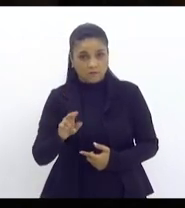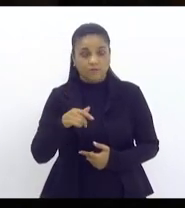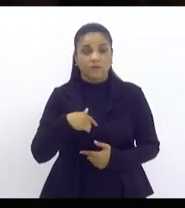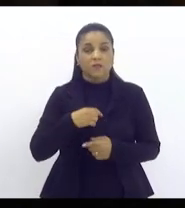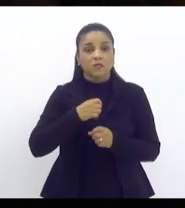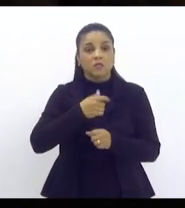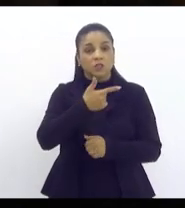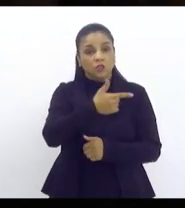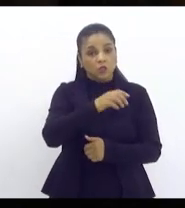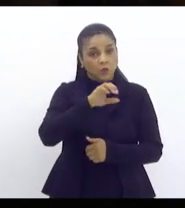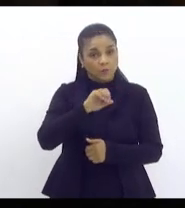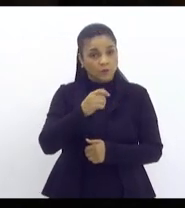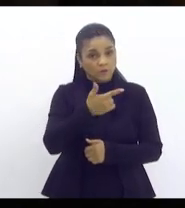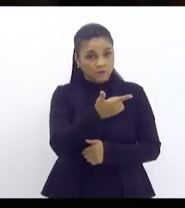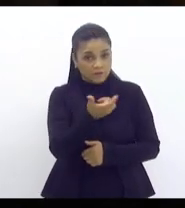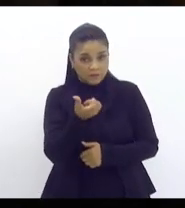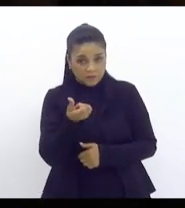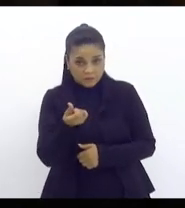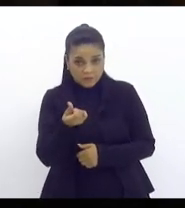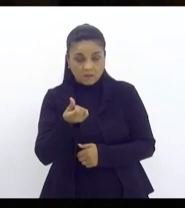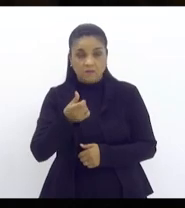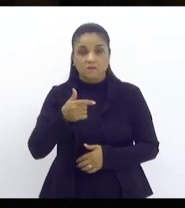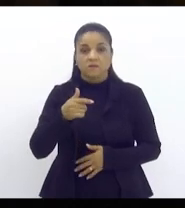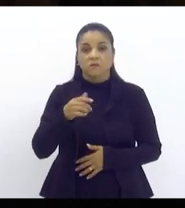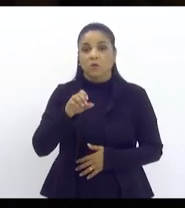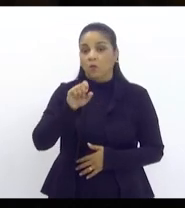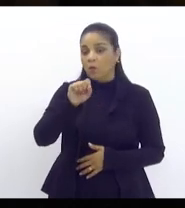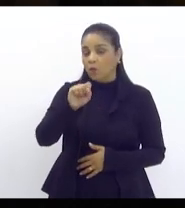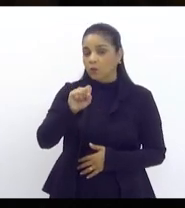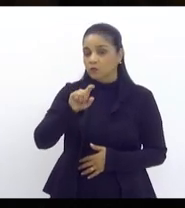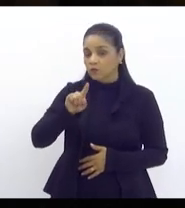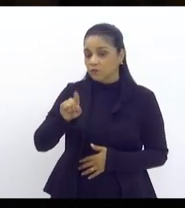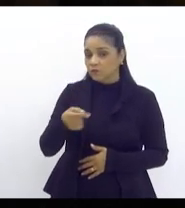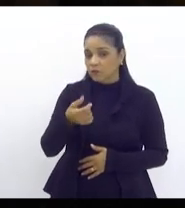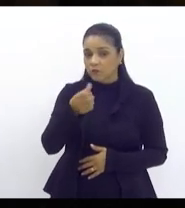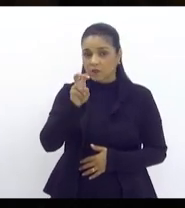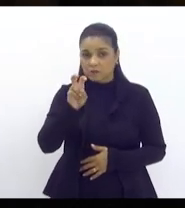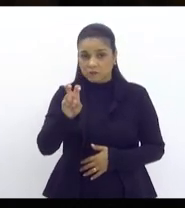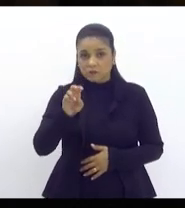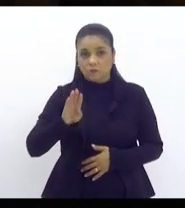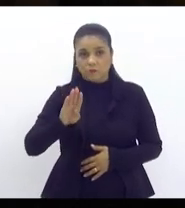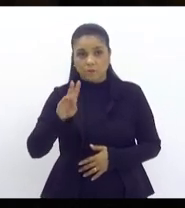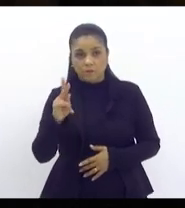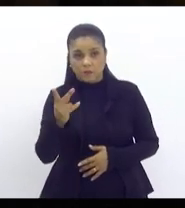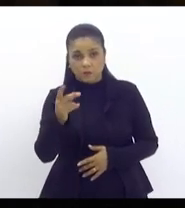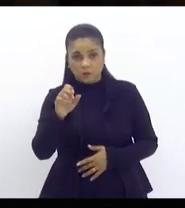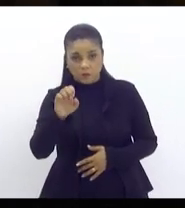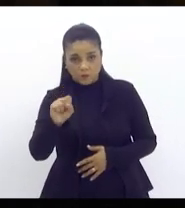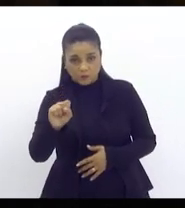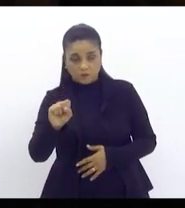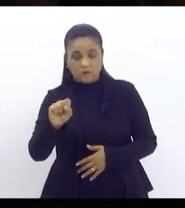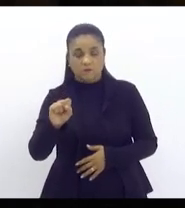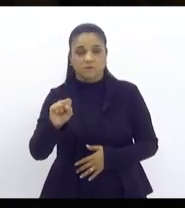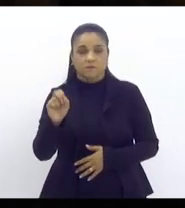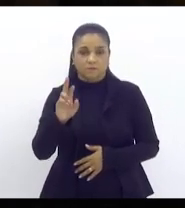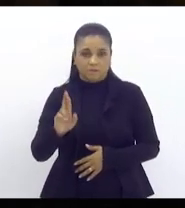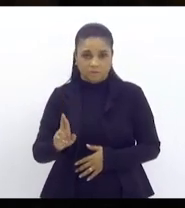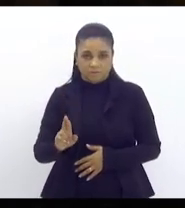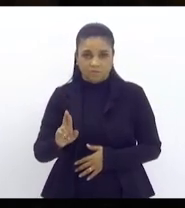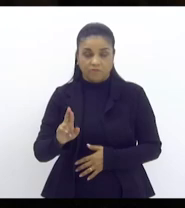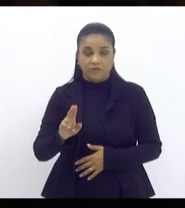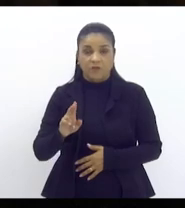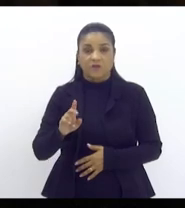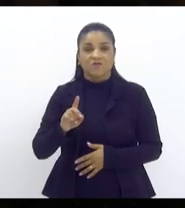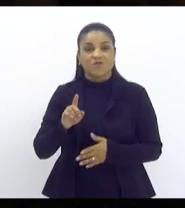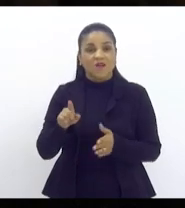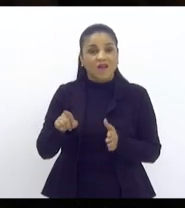de 2026 era de 8,5 bilhões de reais. Então, o